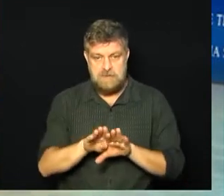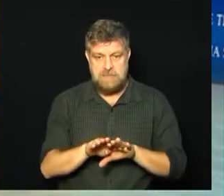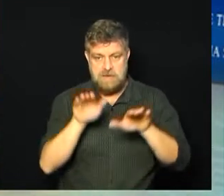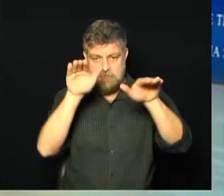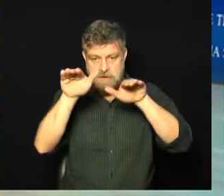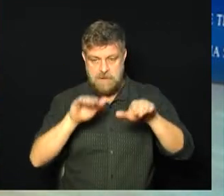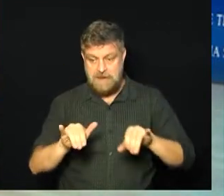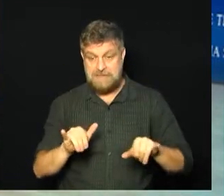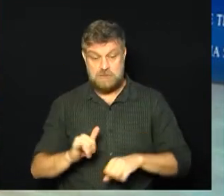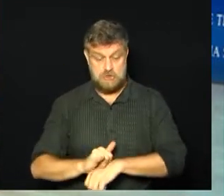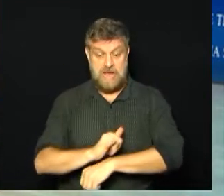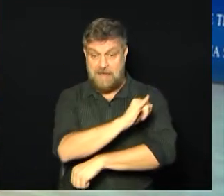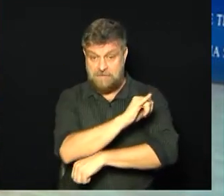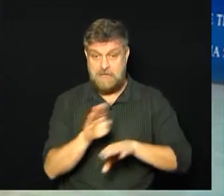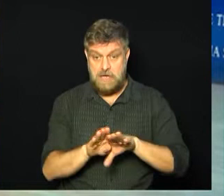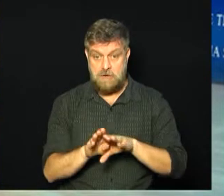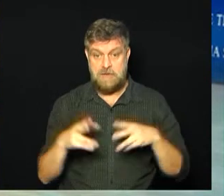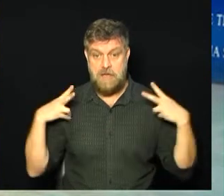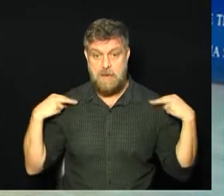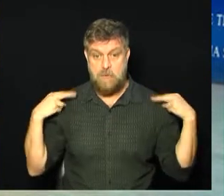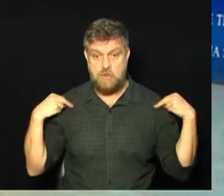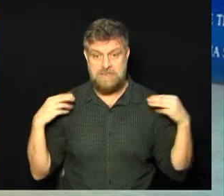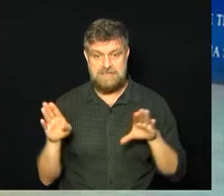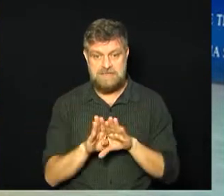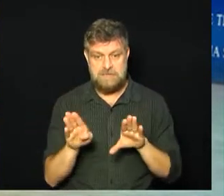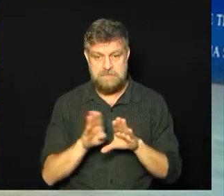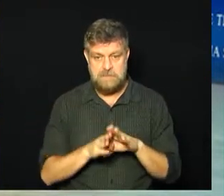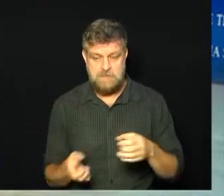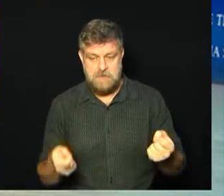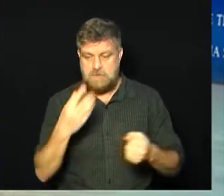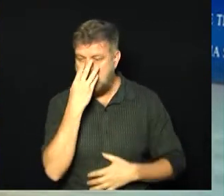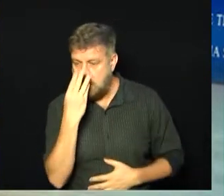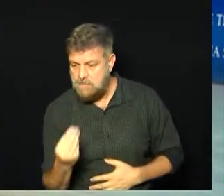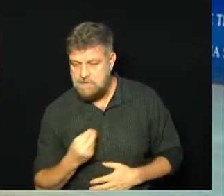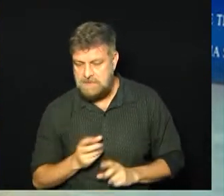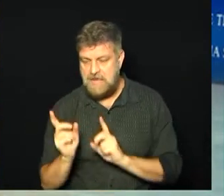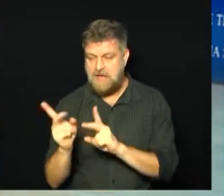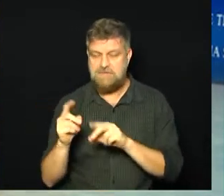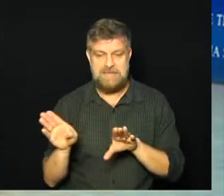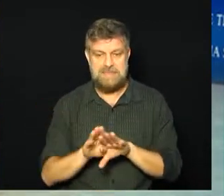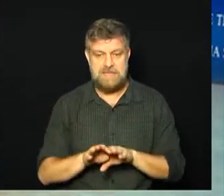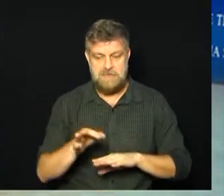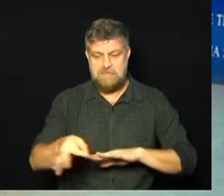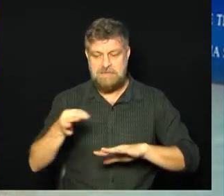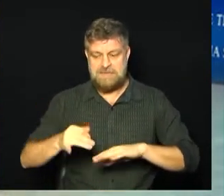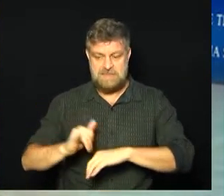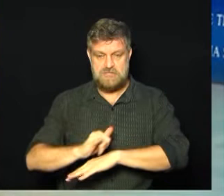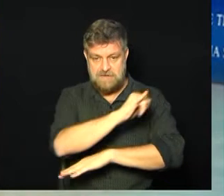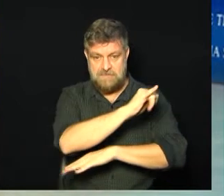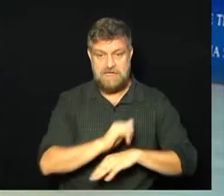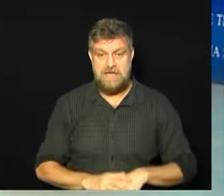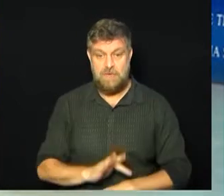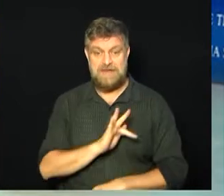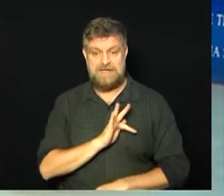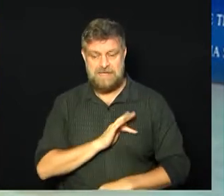de aeronaves, motorista carreteiro, motorista de furgão, promotor de vendas, tapeceiro de aviões, técnico em